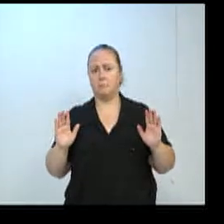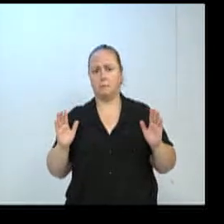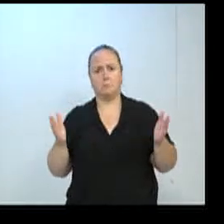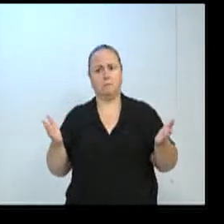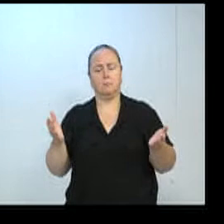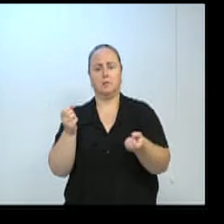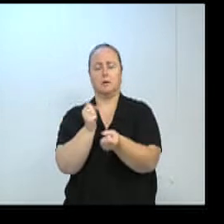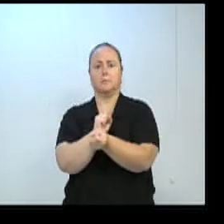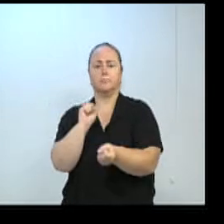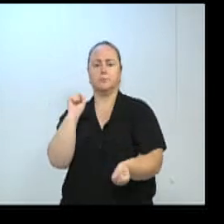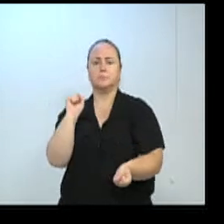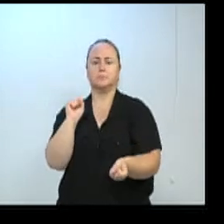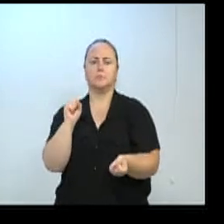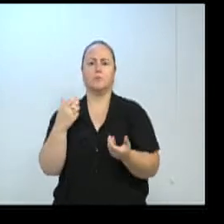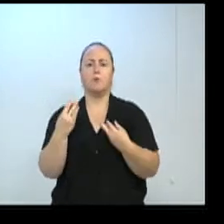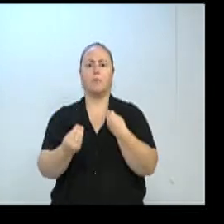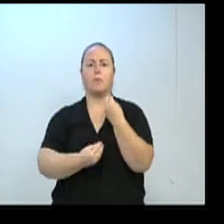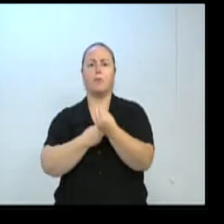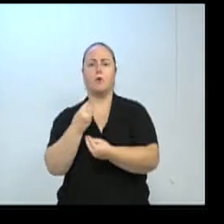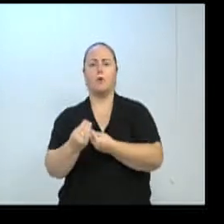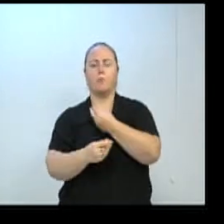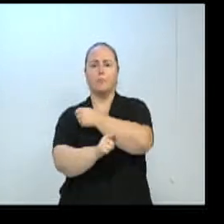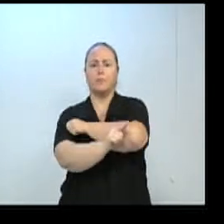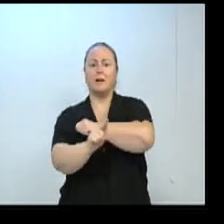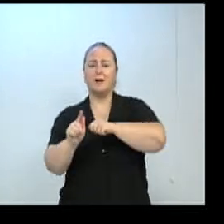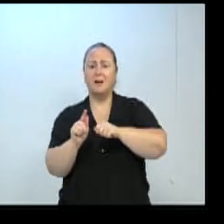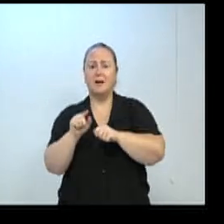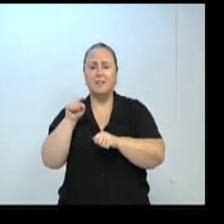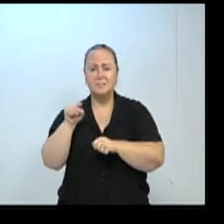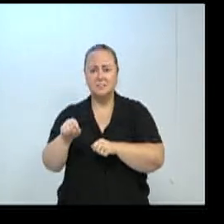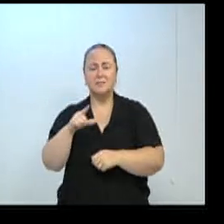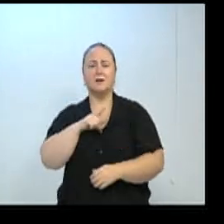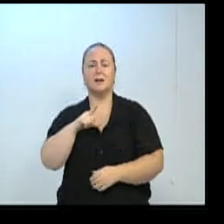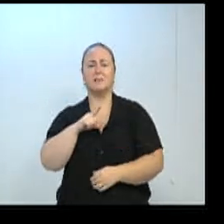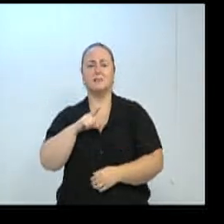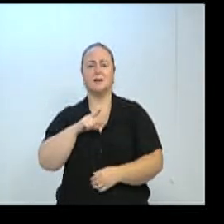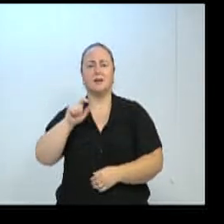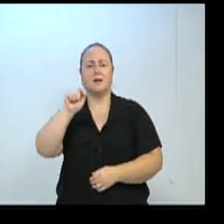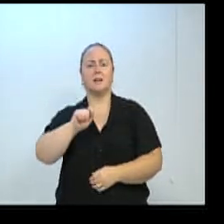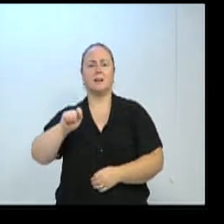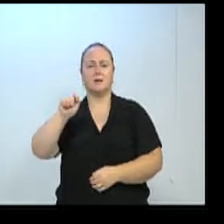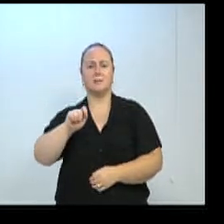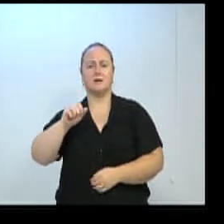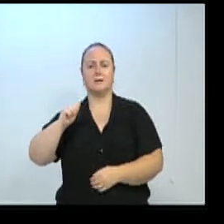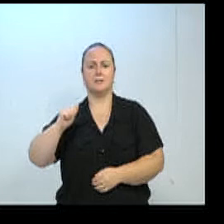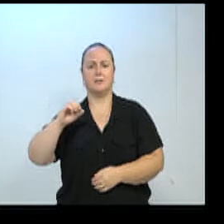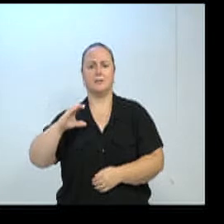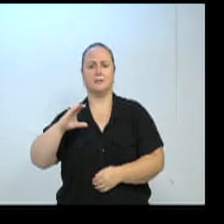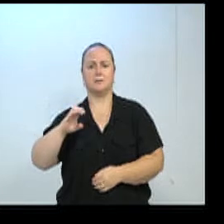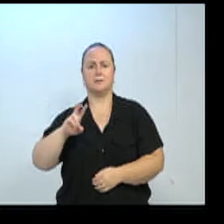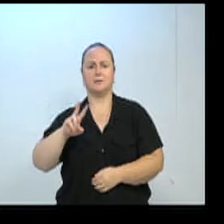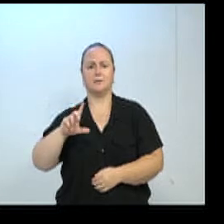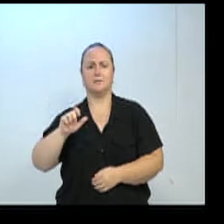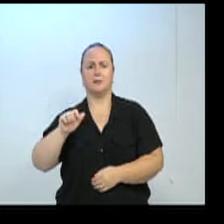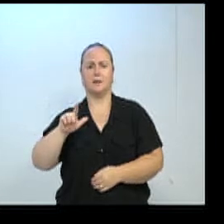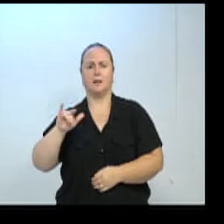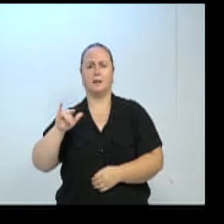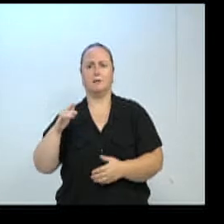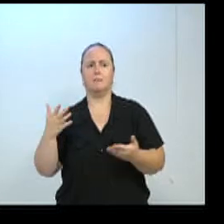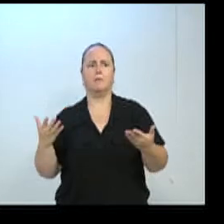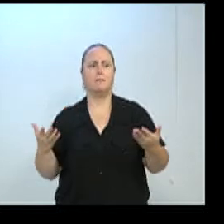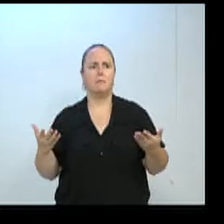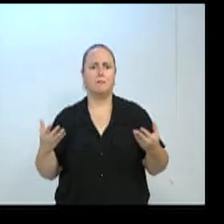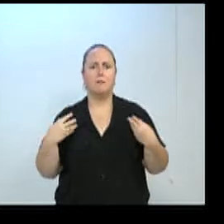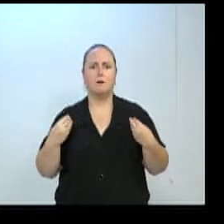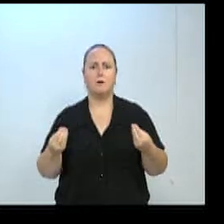impossível que aqui no Garcia, que nós temos aqui a nossa Cevale, tá? E não tem nenhuma identificação que tem um piso de alerta, que é